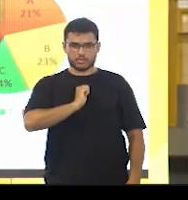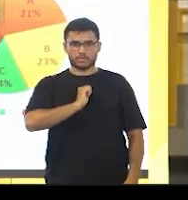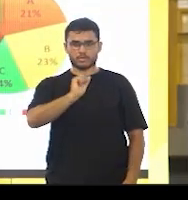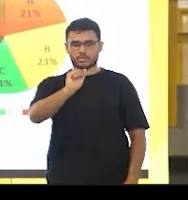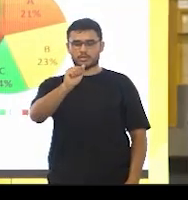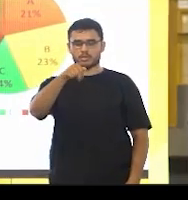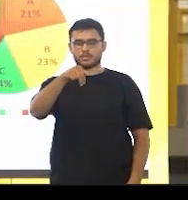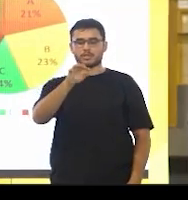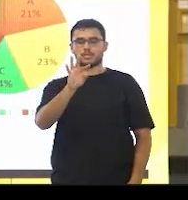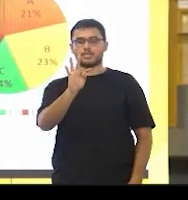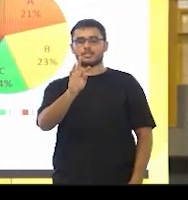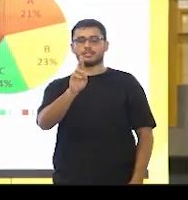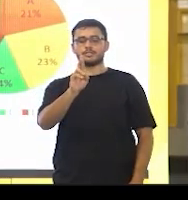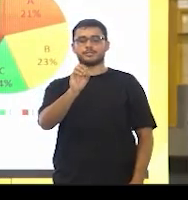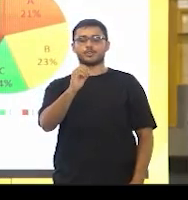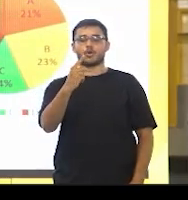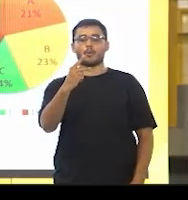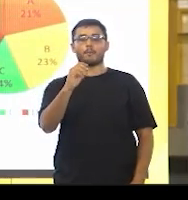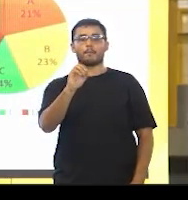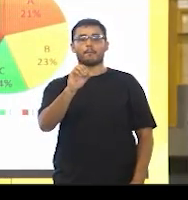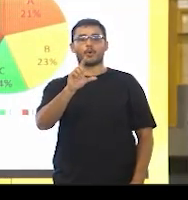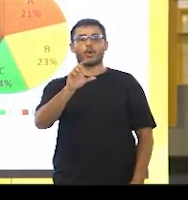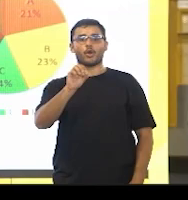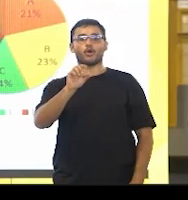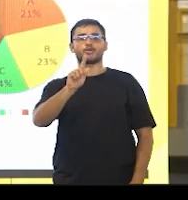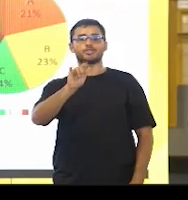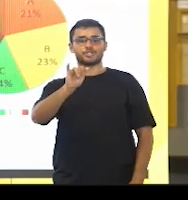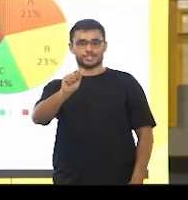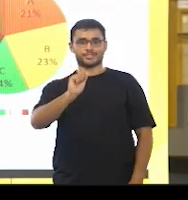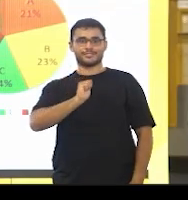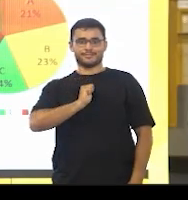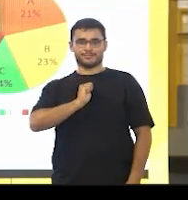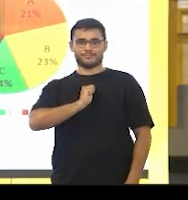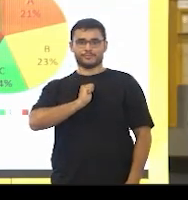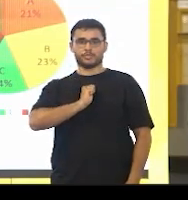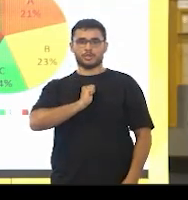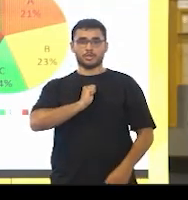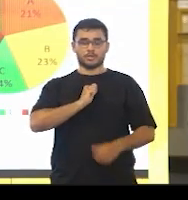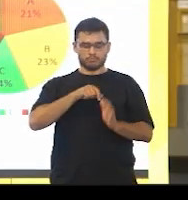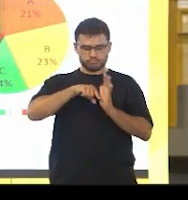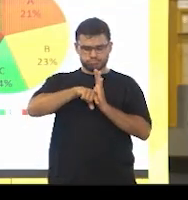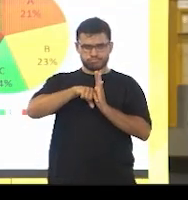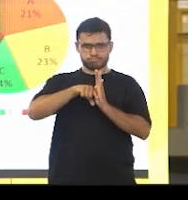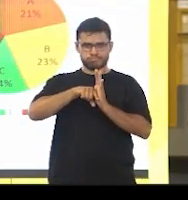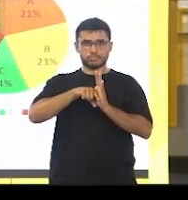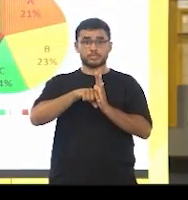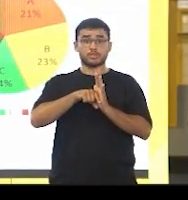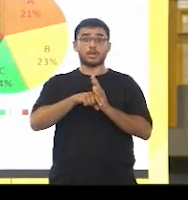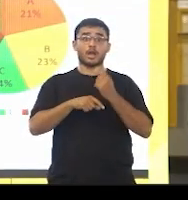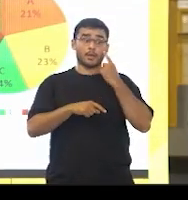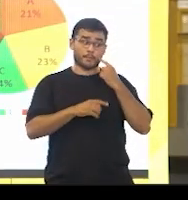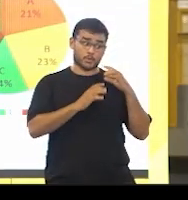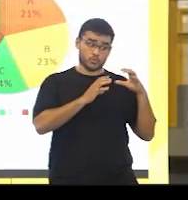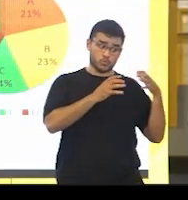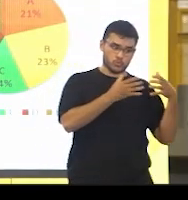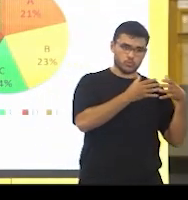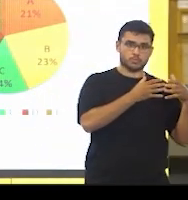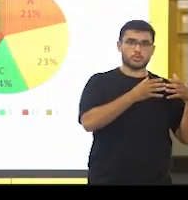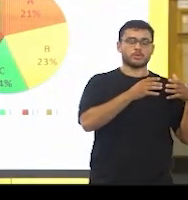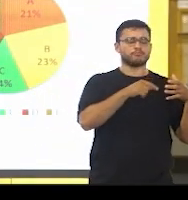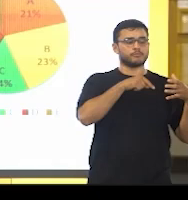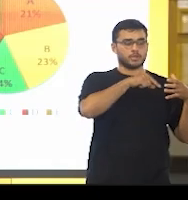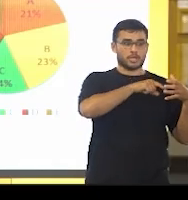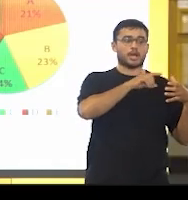antropológica? Os filósofos que vêm depois dos pré-socráticos, Sócrates e os sofistas,